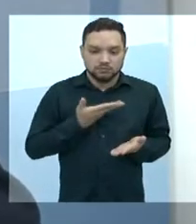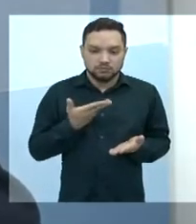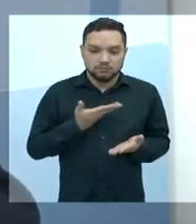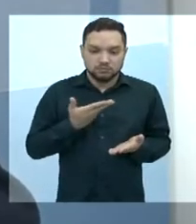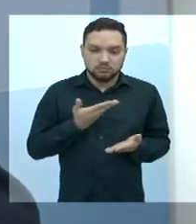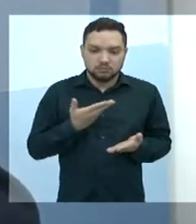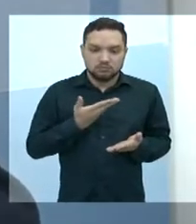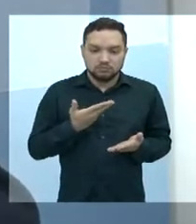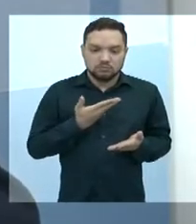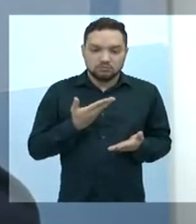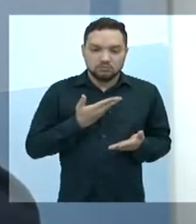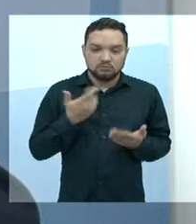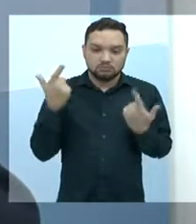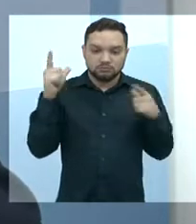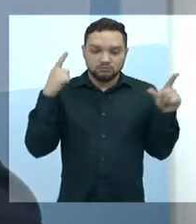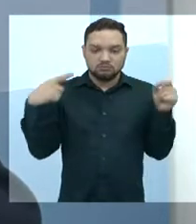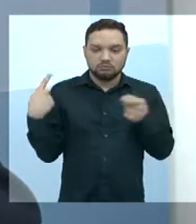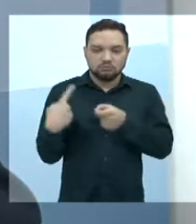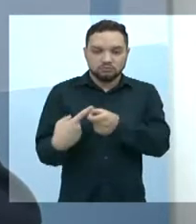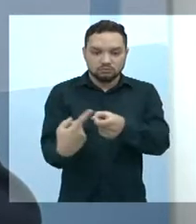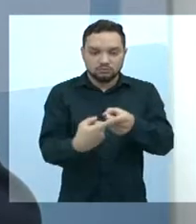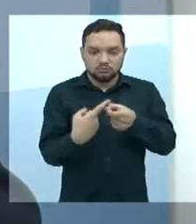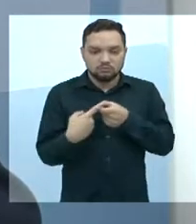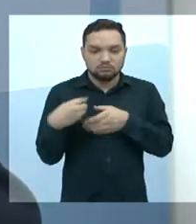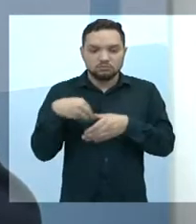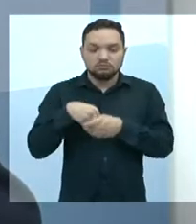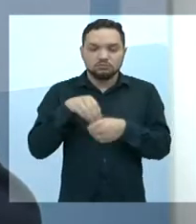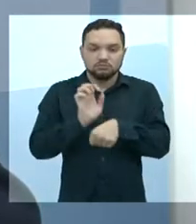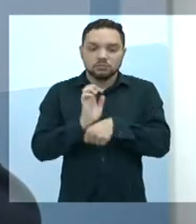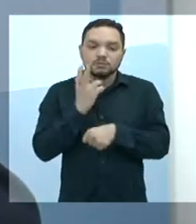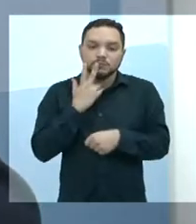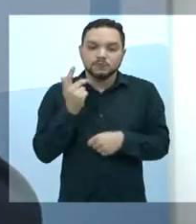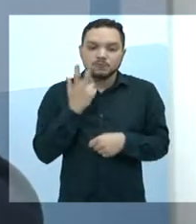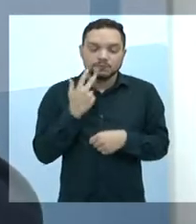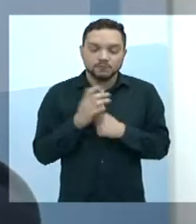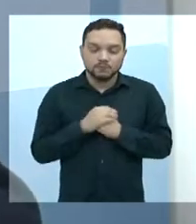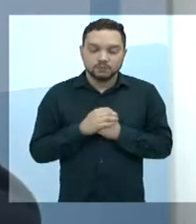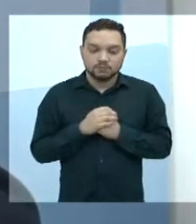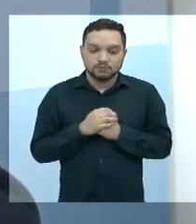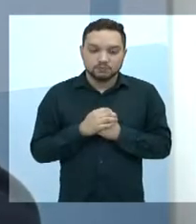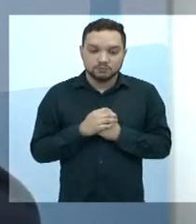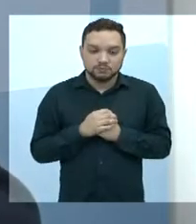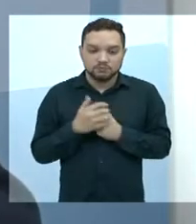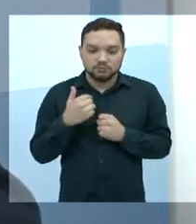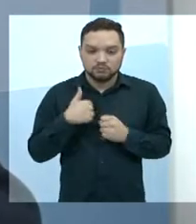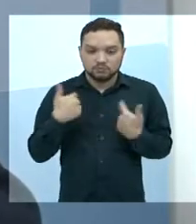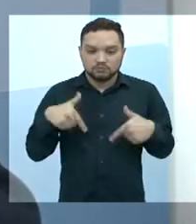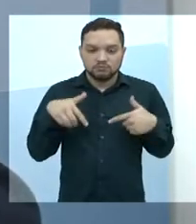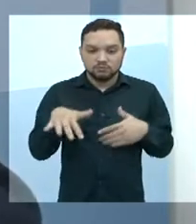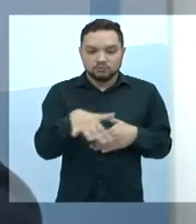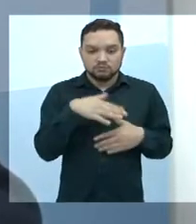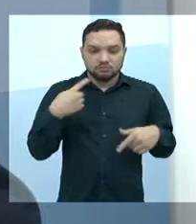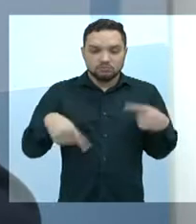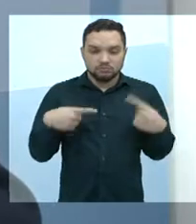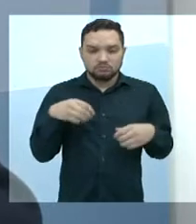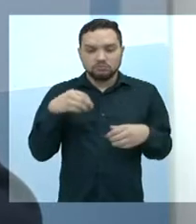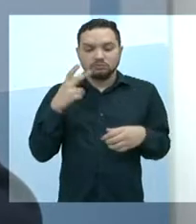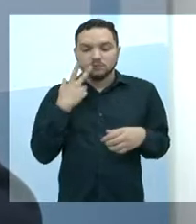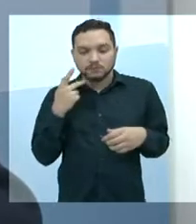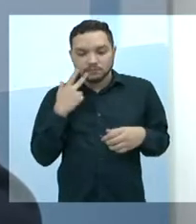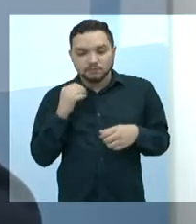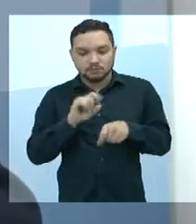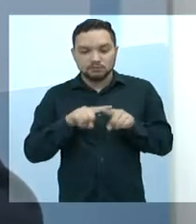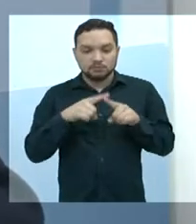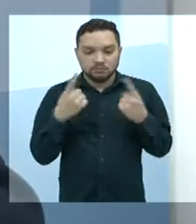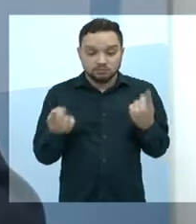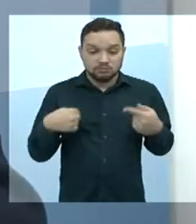também de outros municípios, né? Do Ceará. Quer dizer, eu faço política em Fortaleza, mas